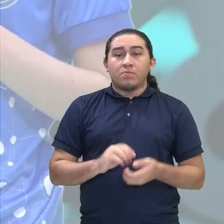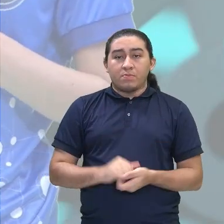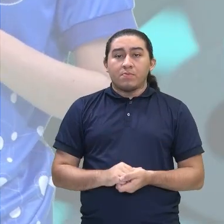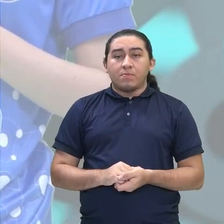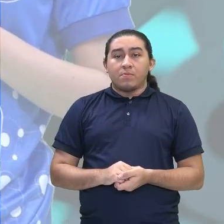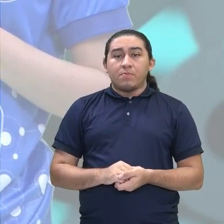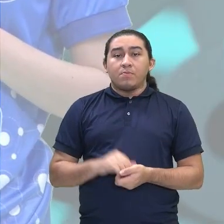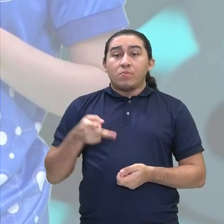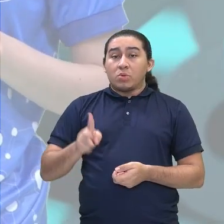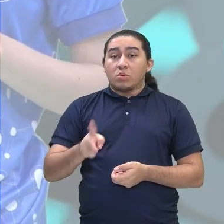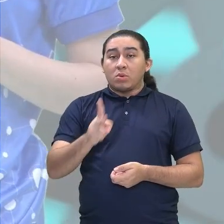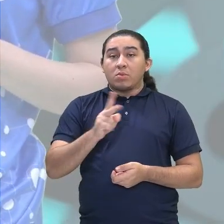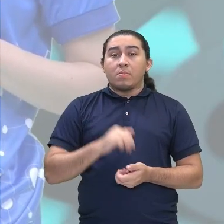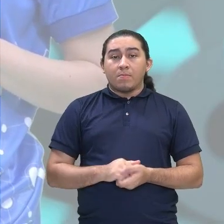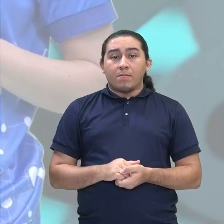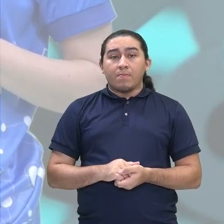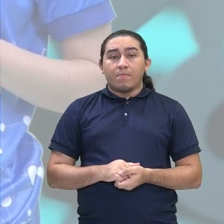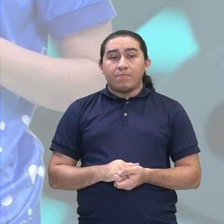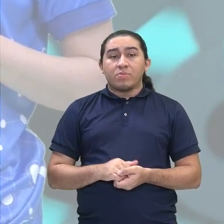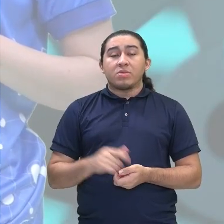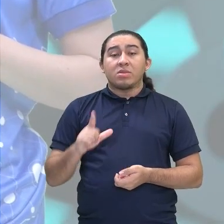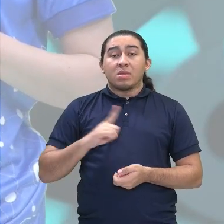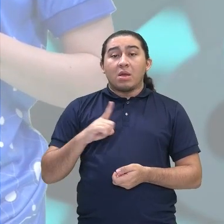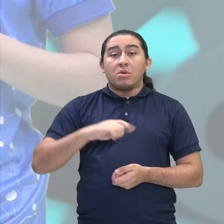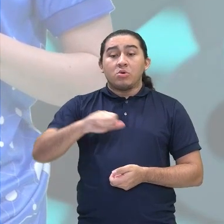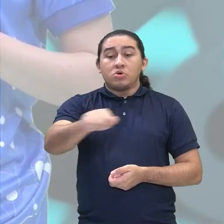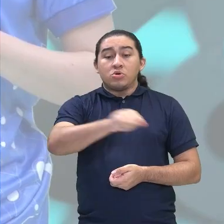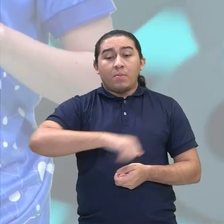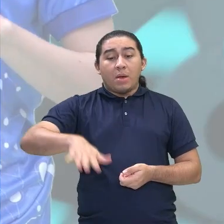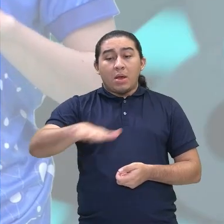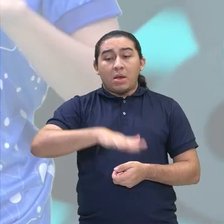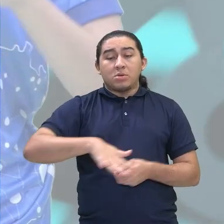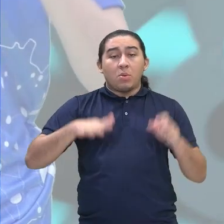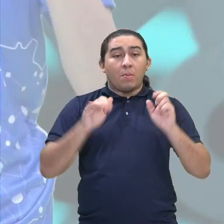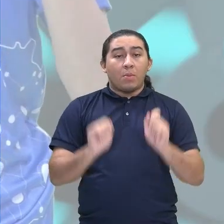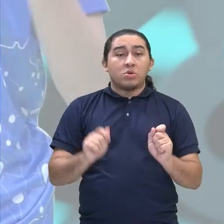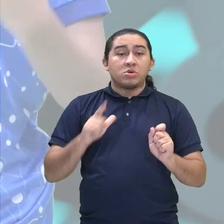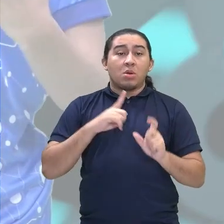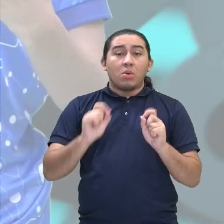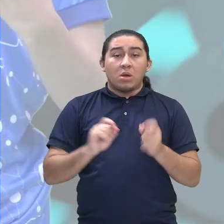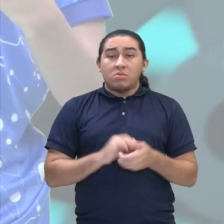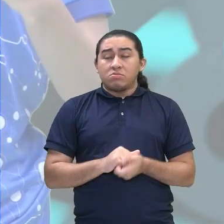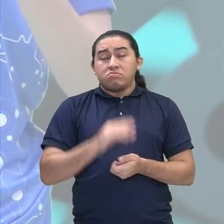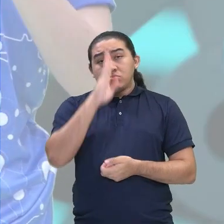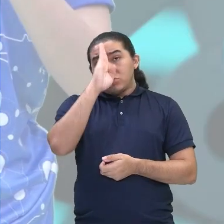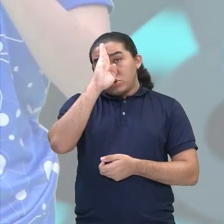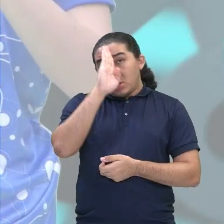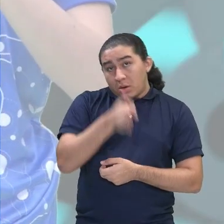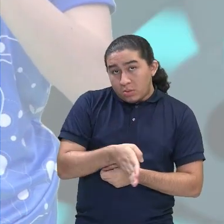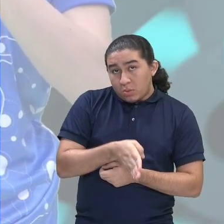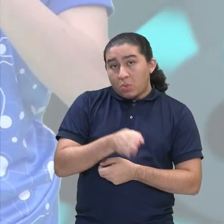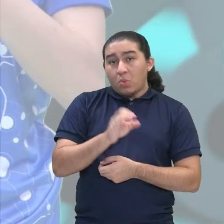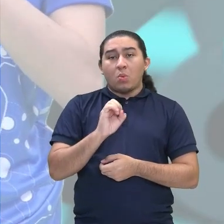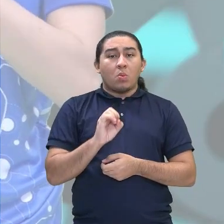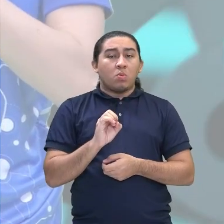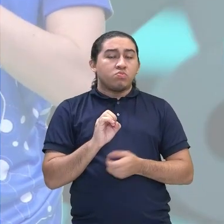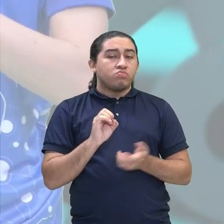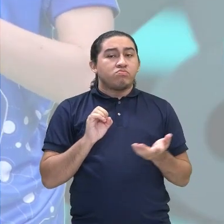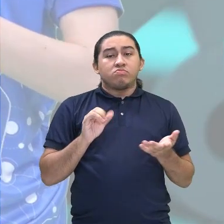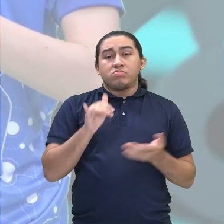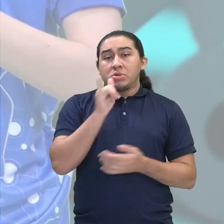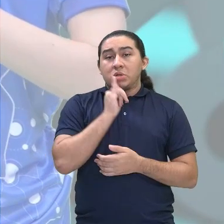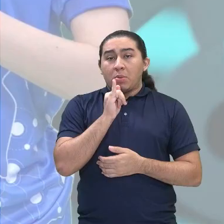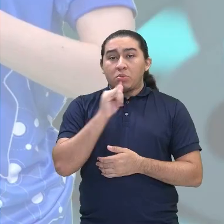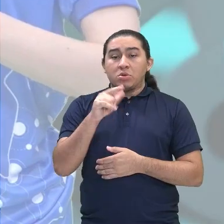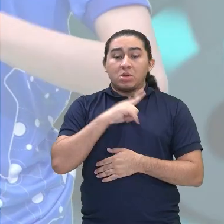Seguindo, vamos ter o espaço, que pode ser aqui algo direcionado, ou seja, eu vou ter